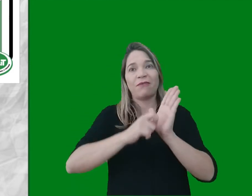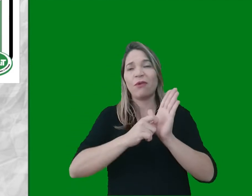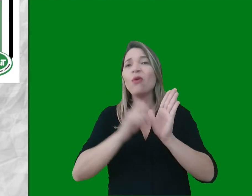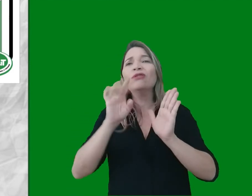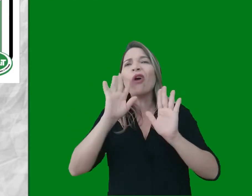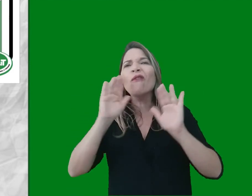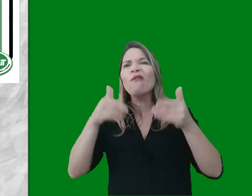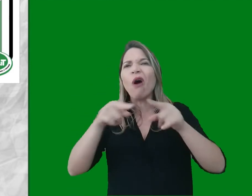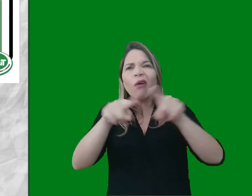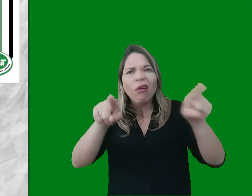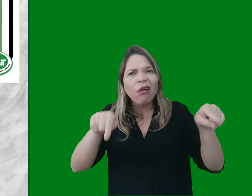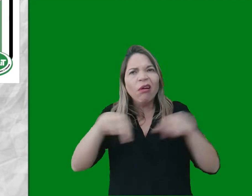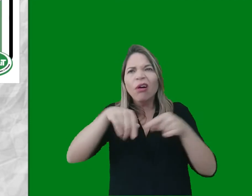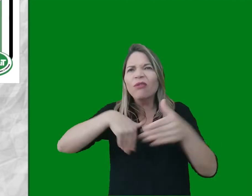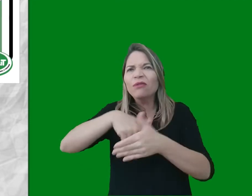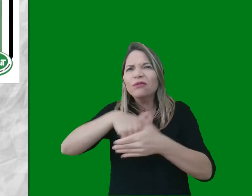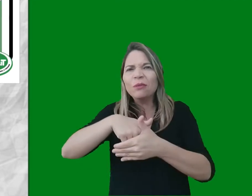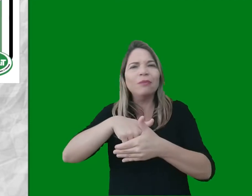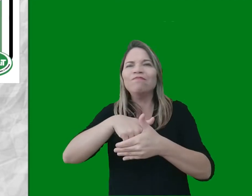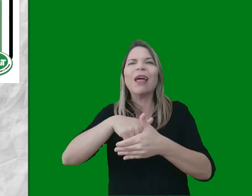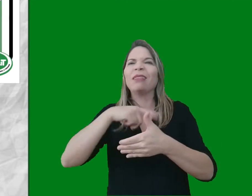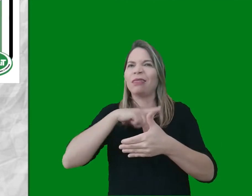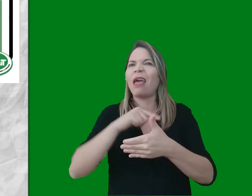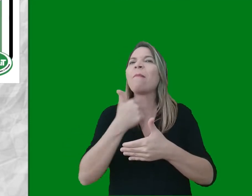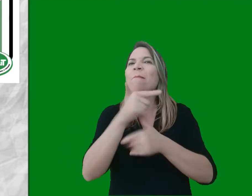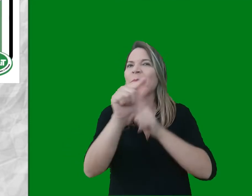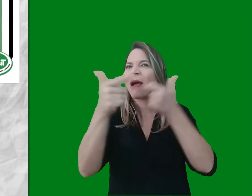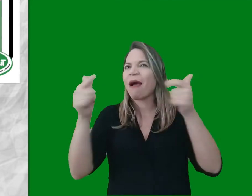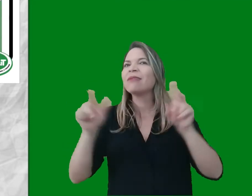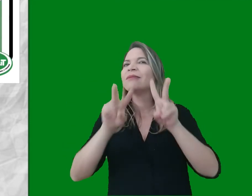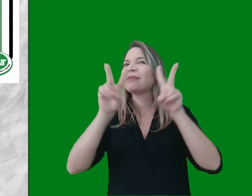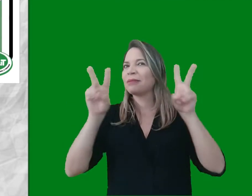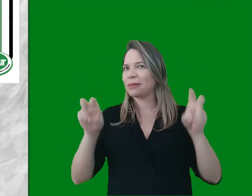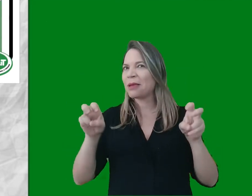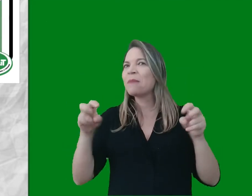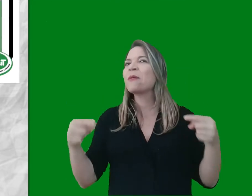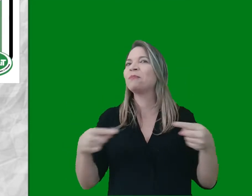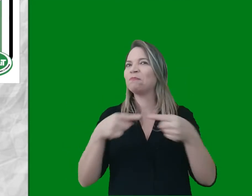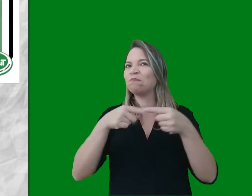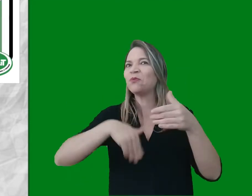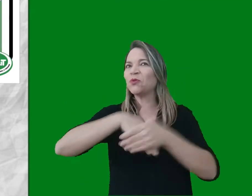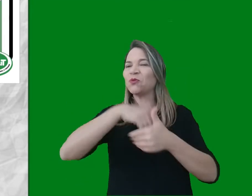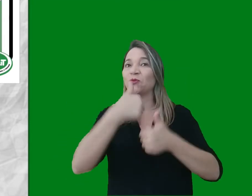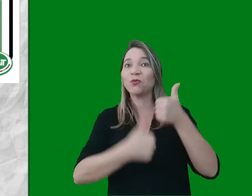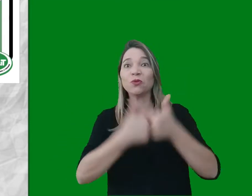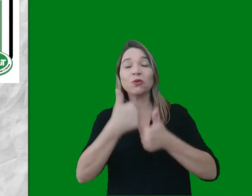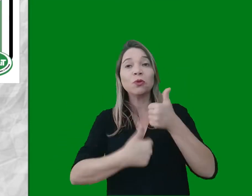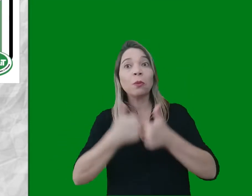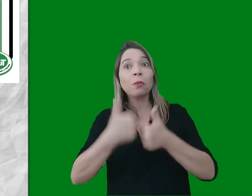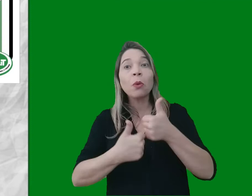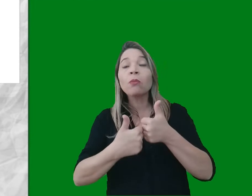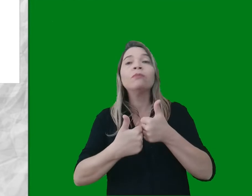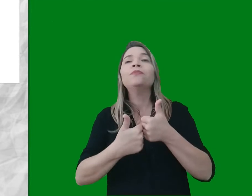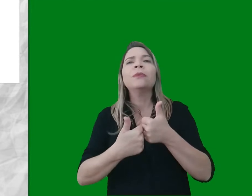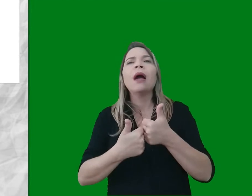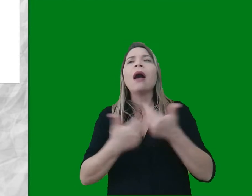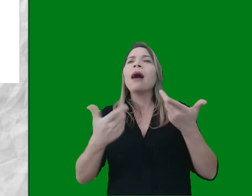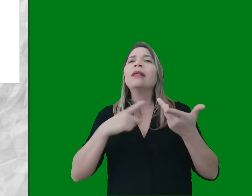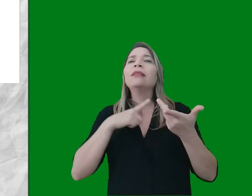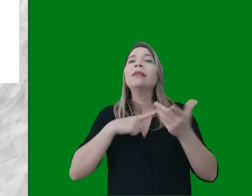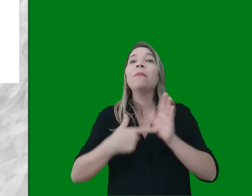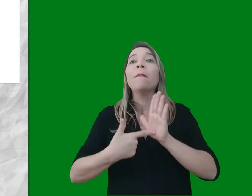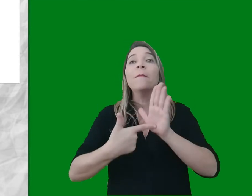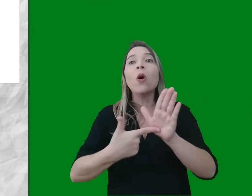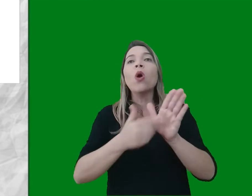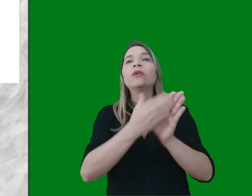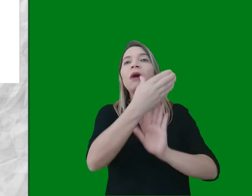de futebol, debatendo algumas das perspectivas que esse fenômeno de massa atravessa. Para delinear essas perspectivas,